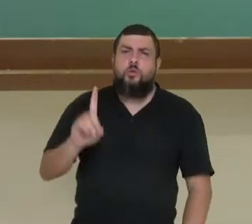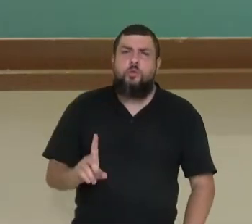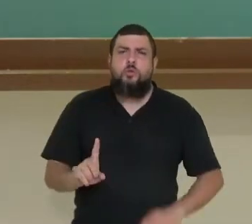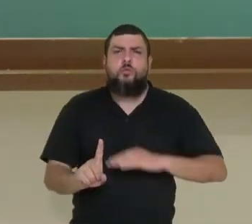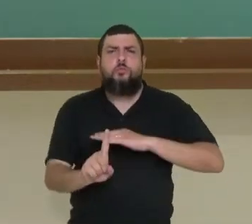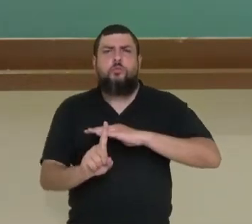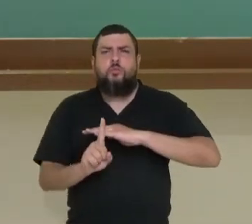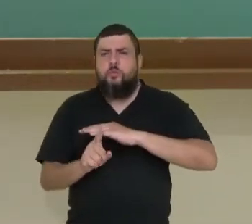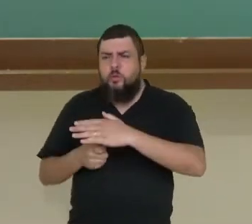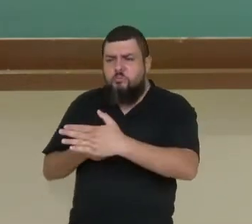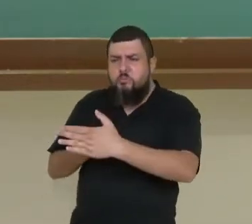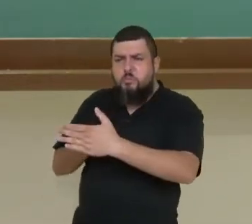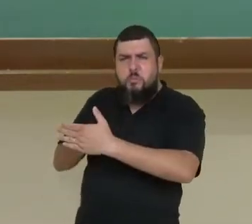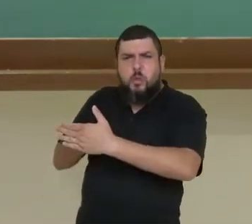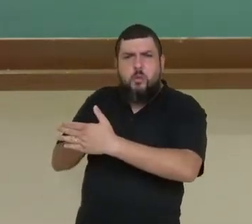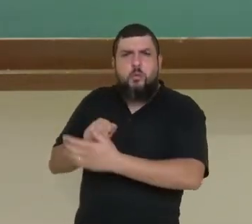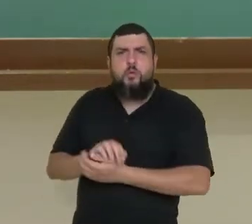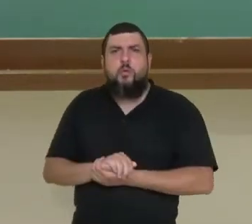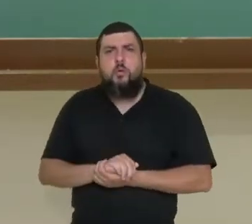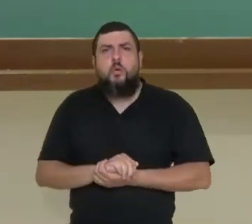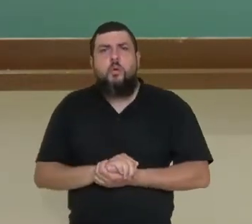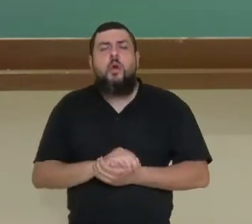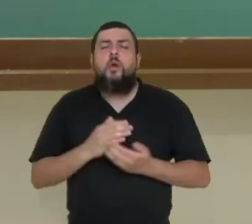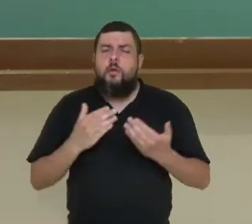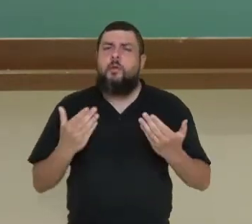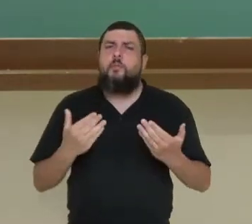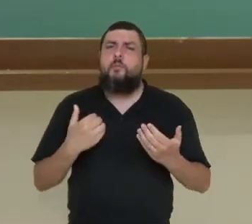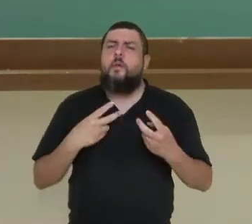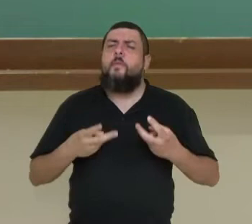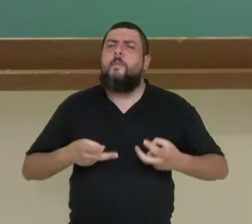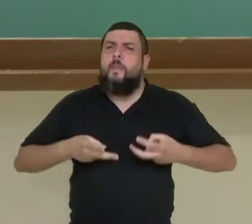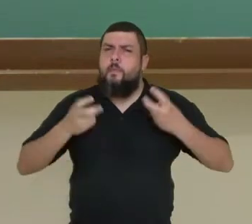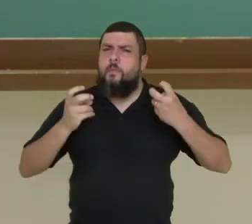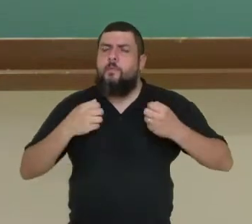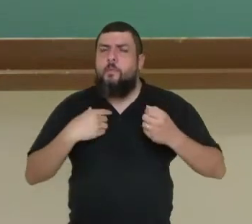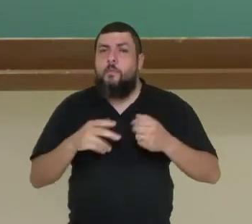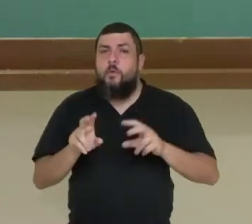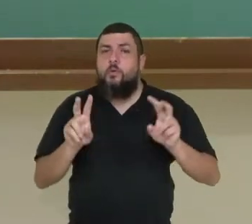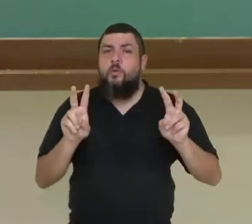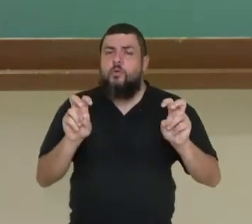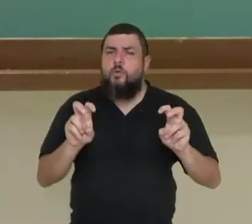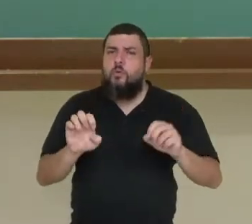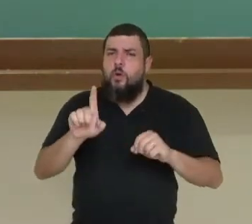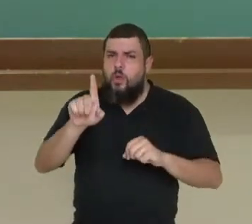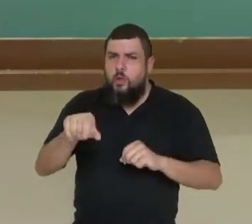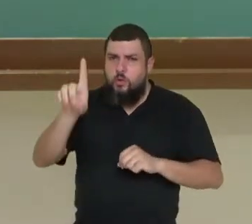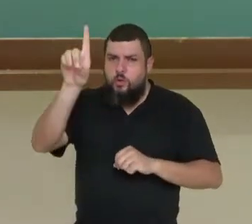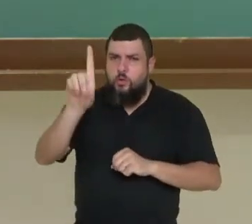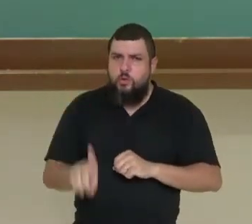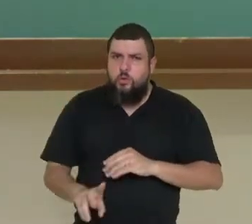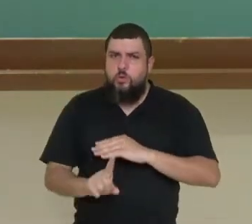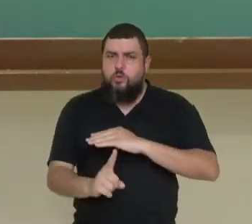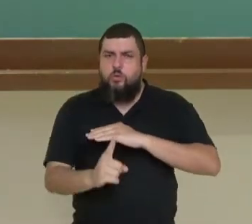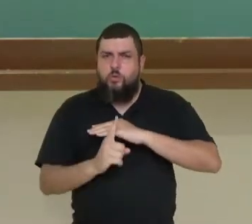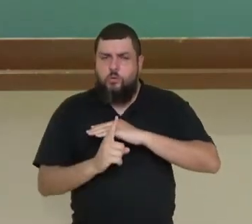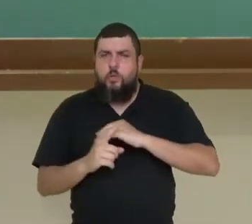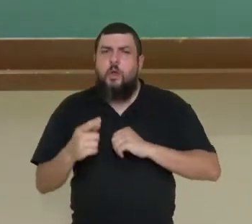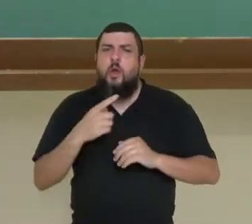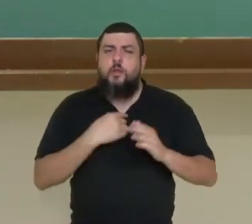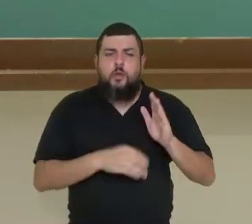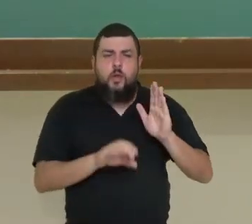que o tema, o assunto abordado aqui são os direitos do consumidor, né? Então a gente tem por código de